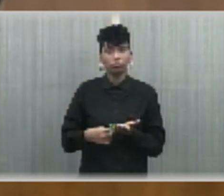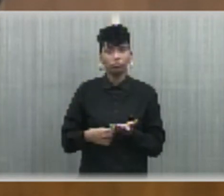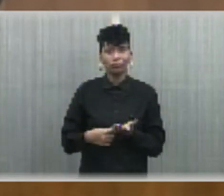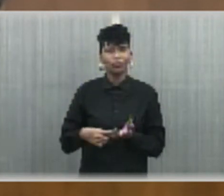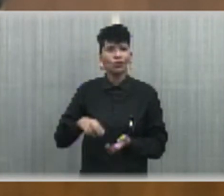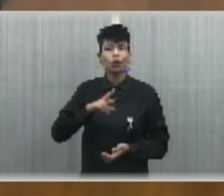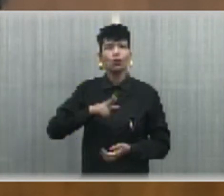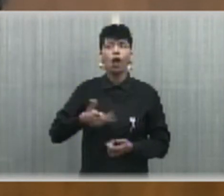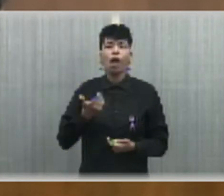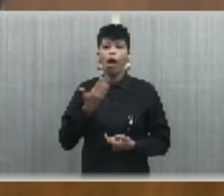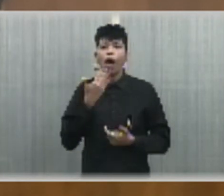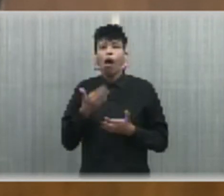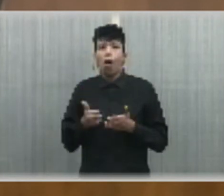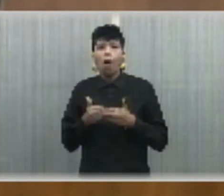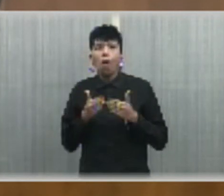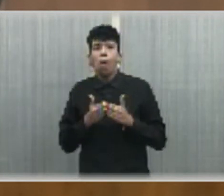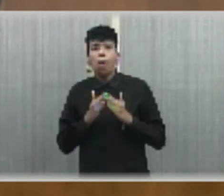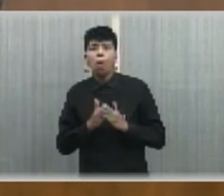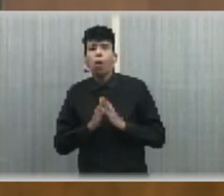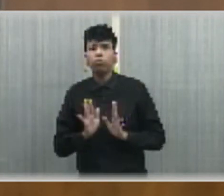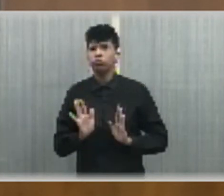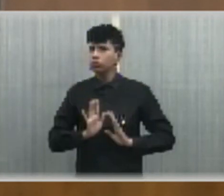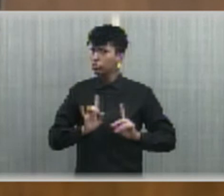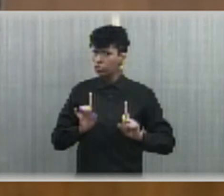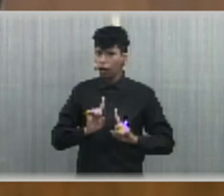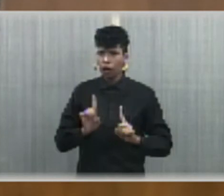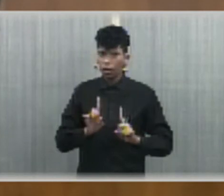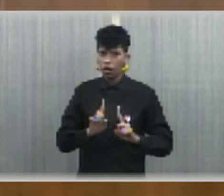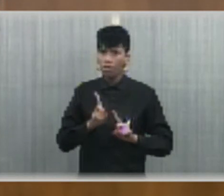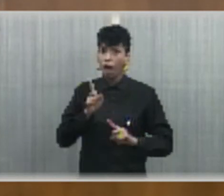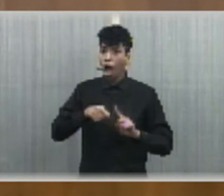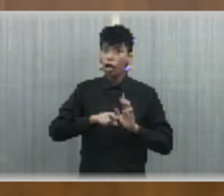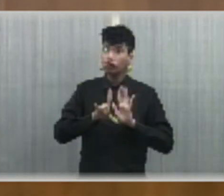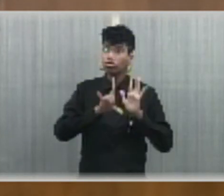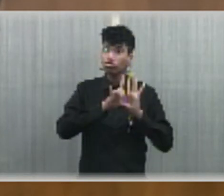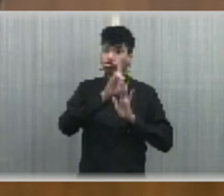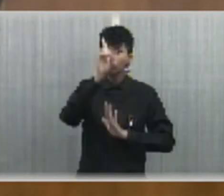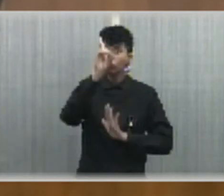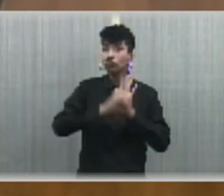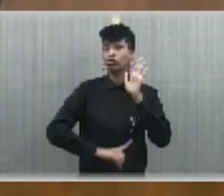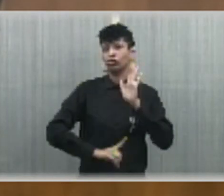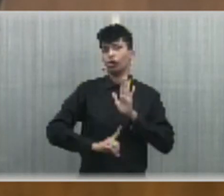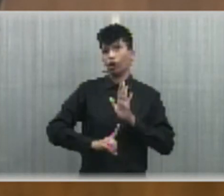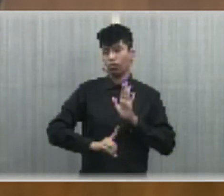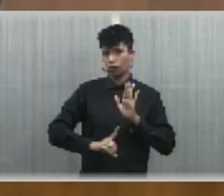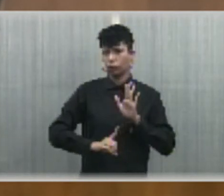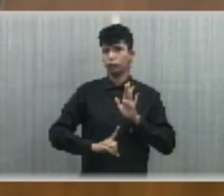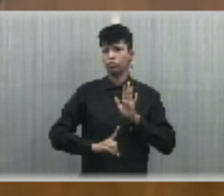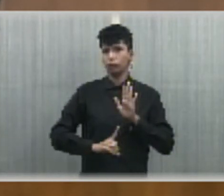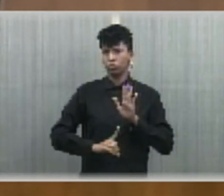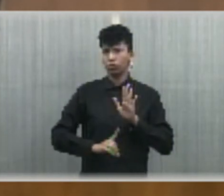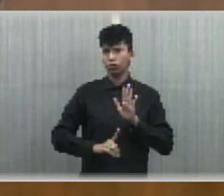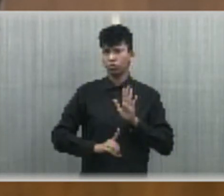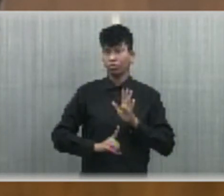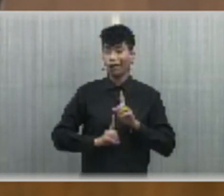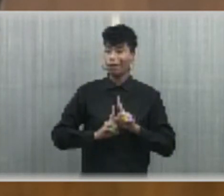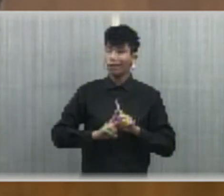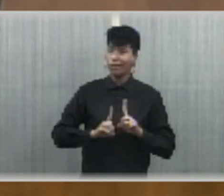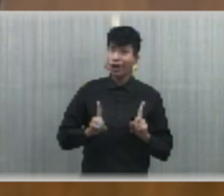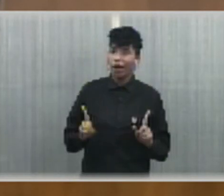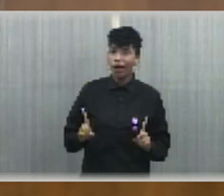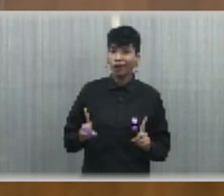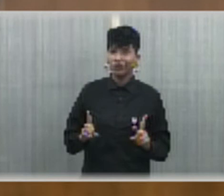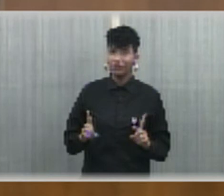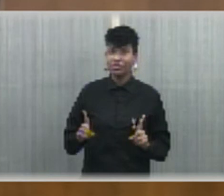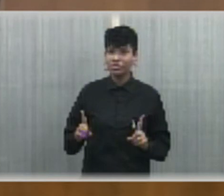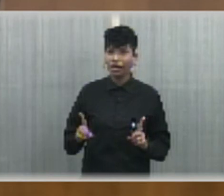é favor que o Estado faz a ninguém. É obrigação do Estado. Infelizmente, triste